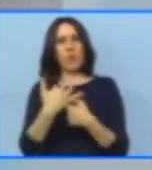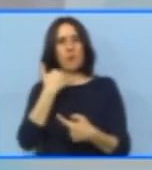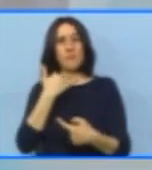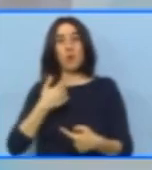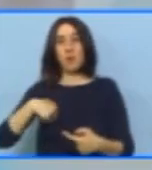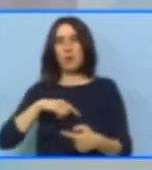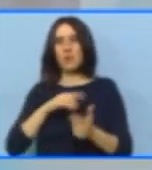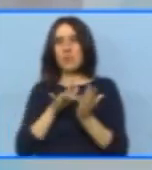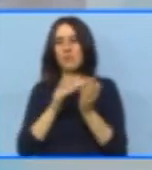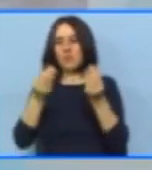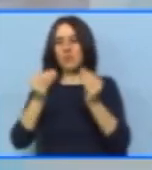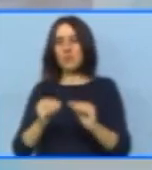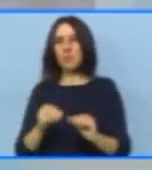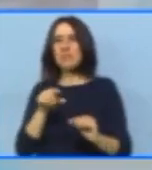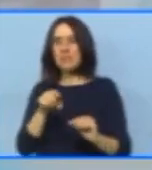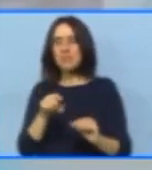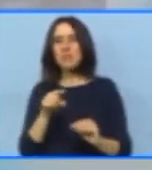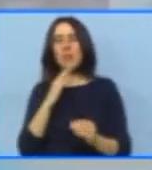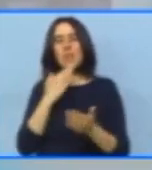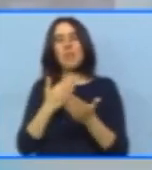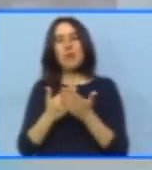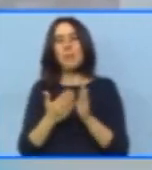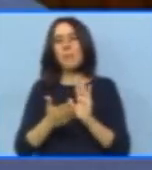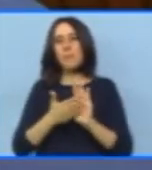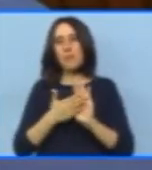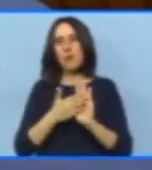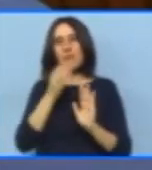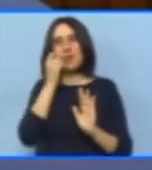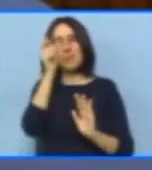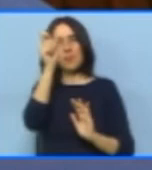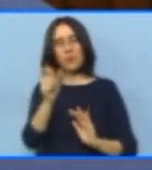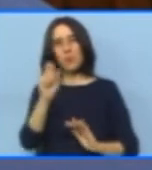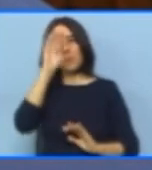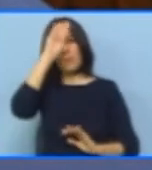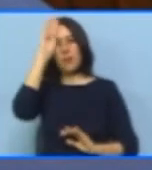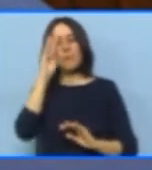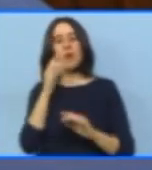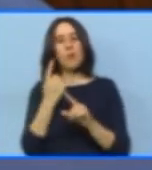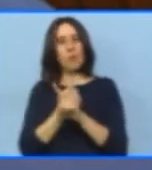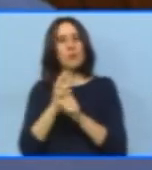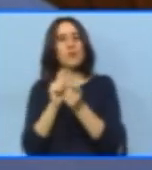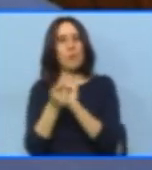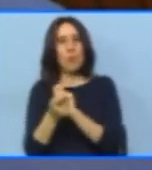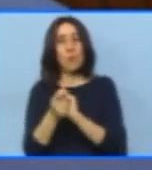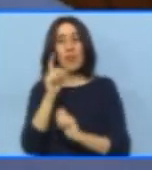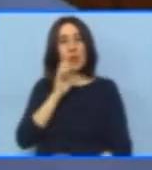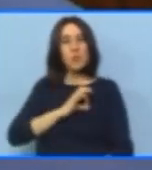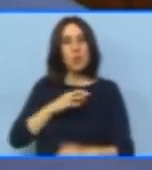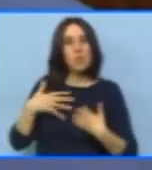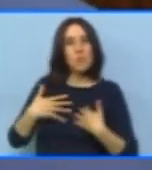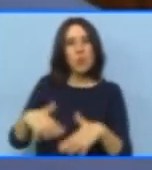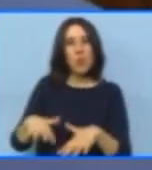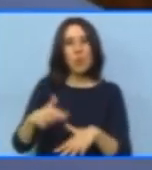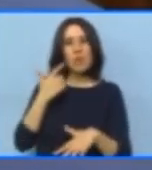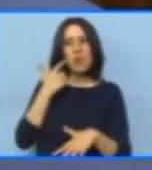livro escrevíamos que esse era um dos fatores que comprovava que o Papa estava a conseguir mudar as coisas. Quando a senhora se demite, nós